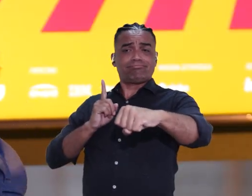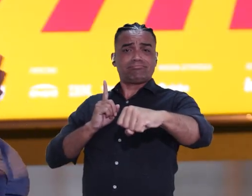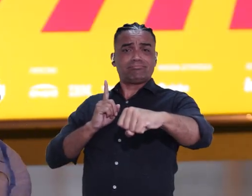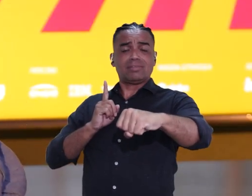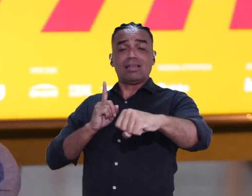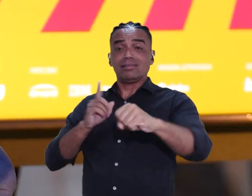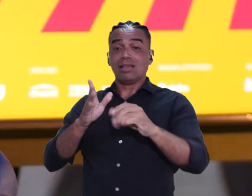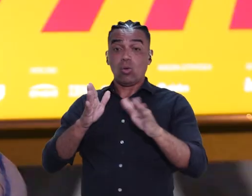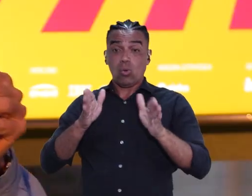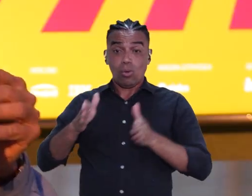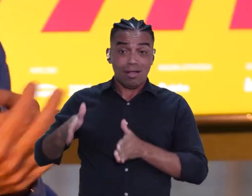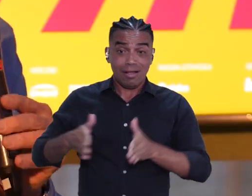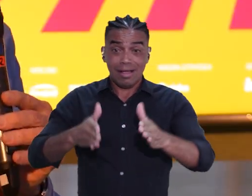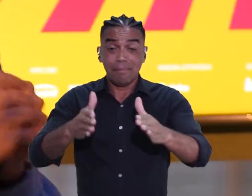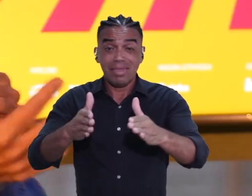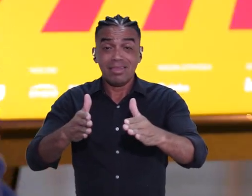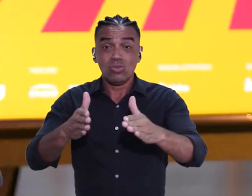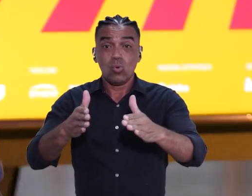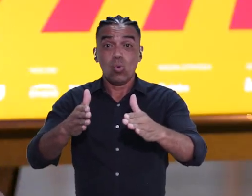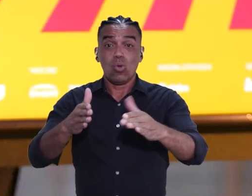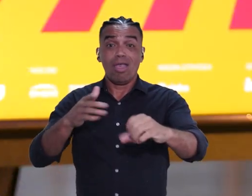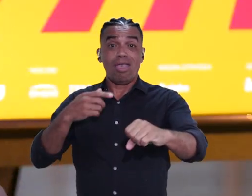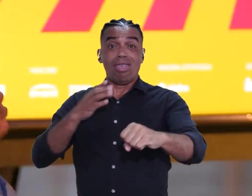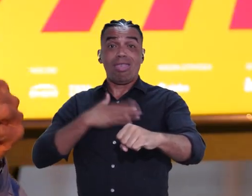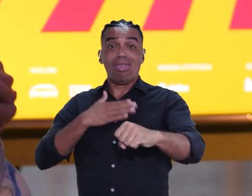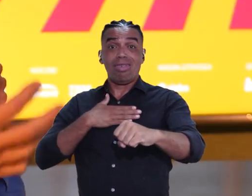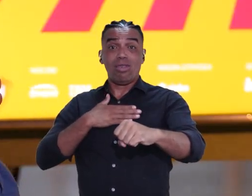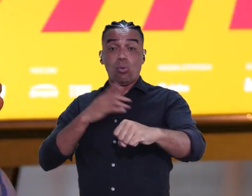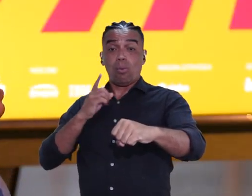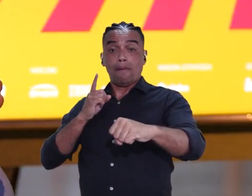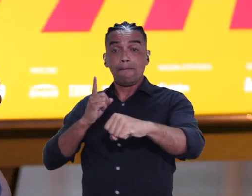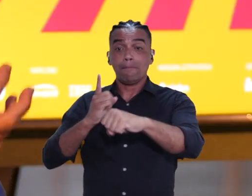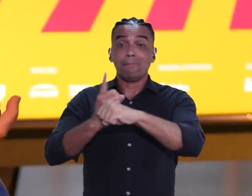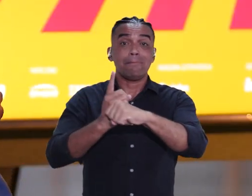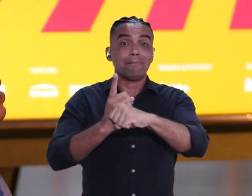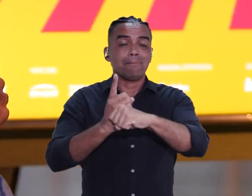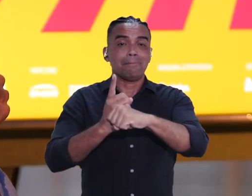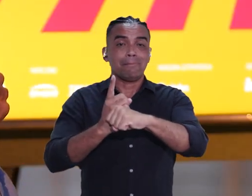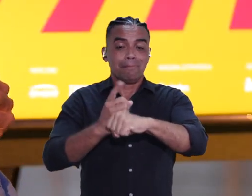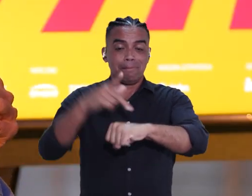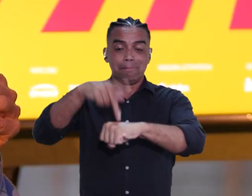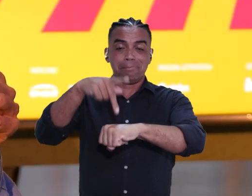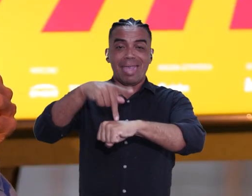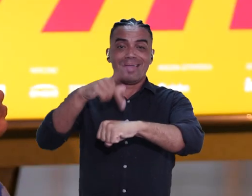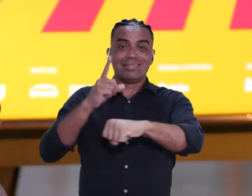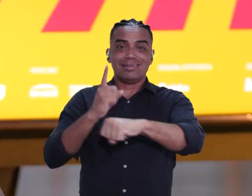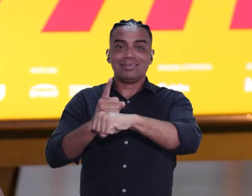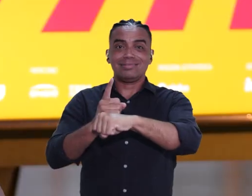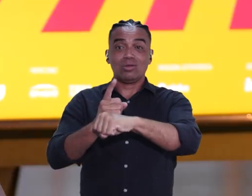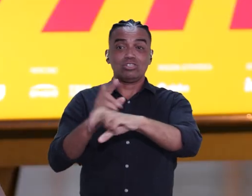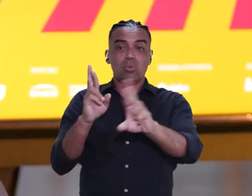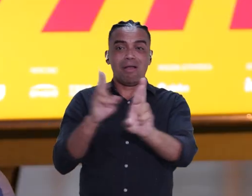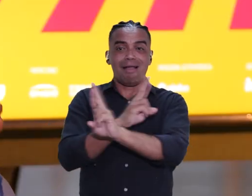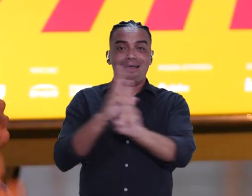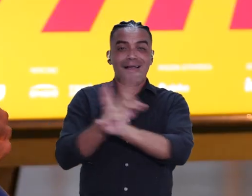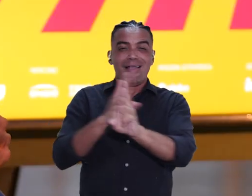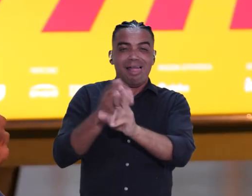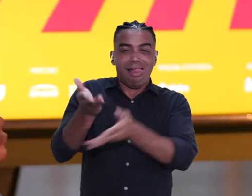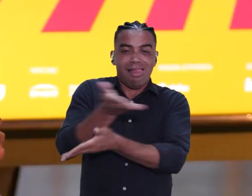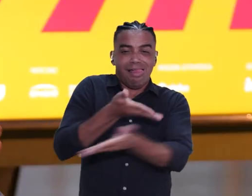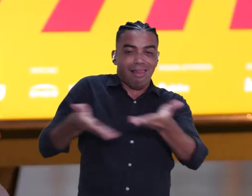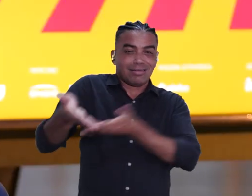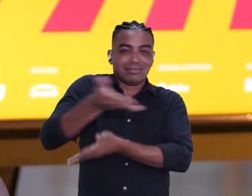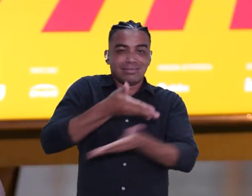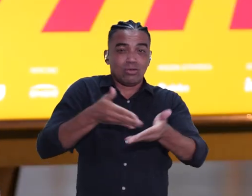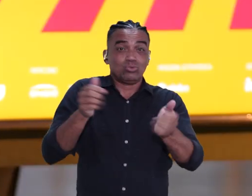meio do caminho tinha uma pedra, é eu e a pedra, né? Inseparáveis, numa relação